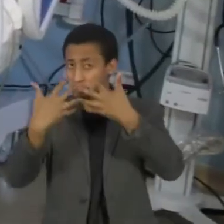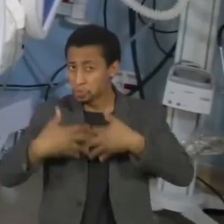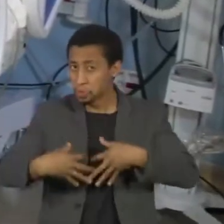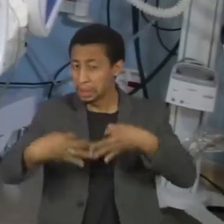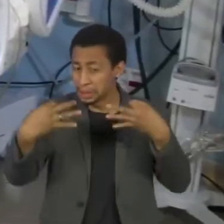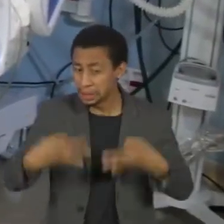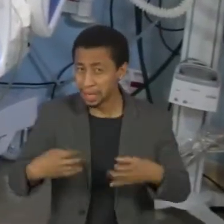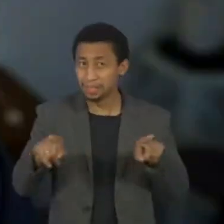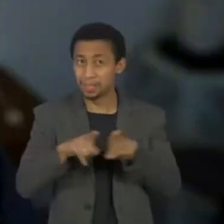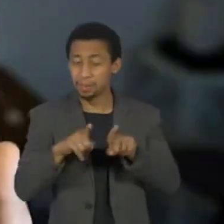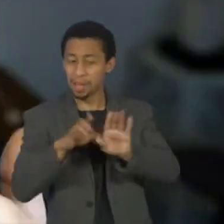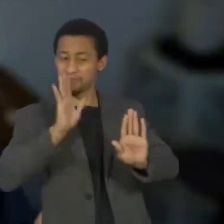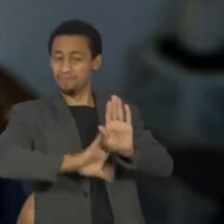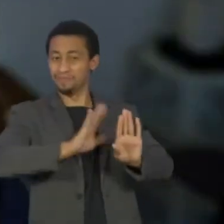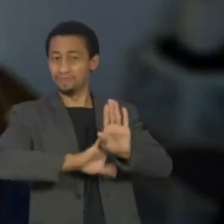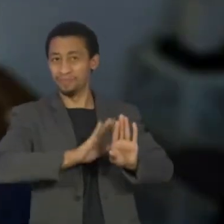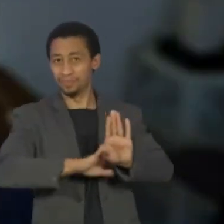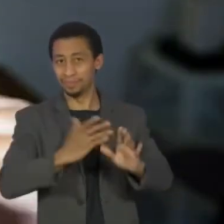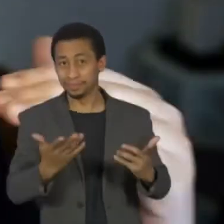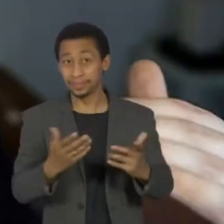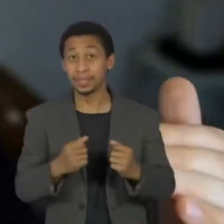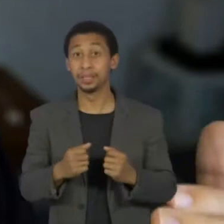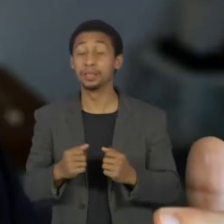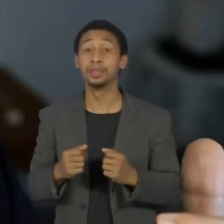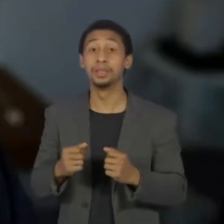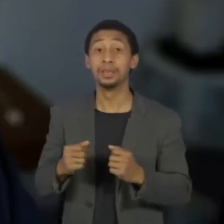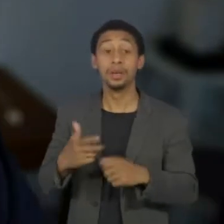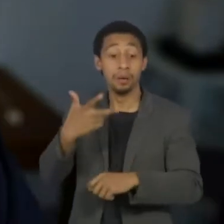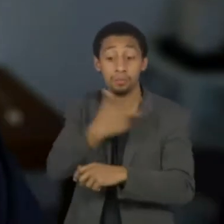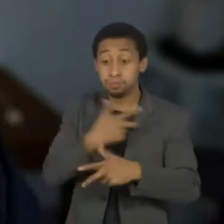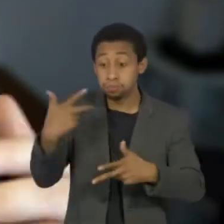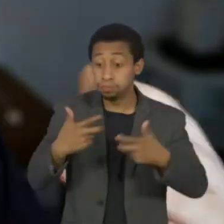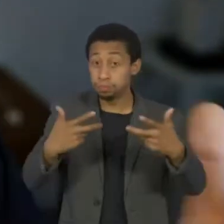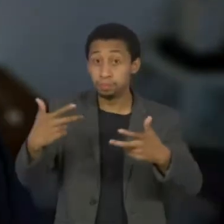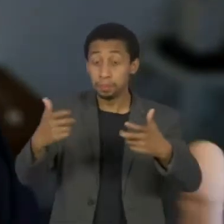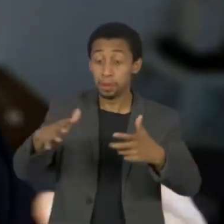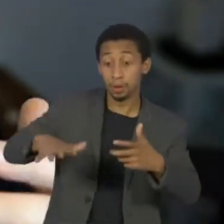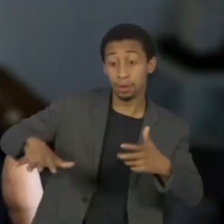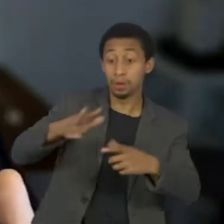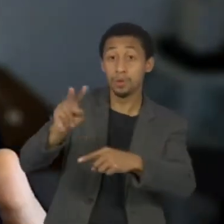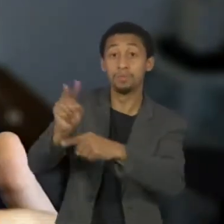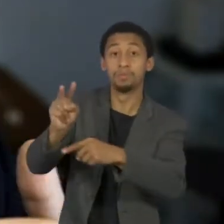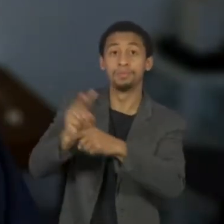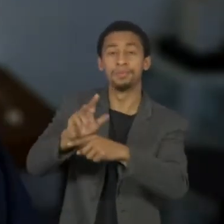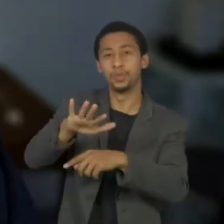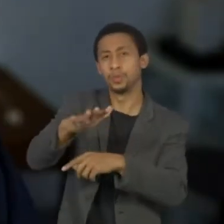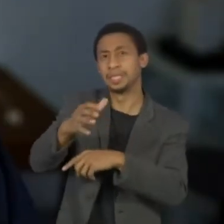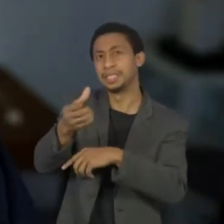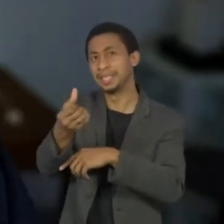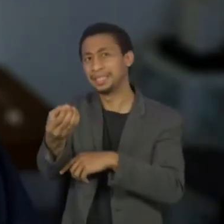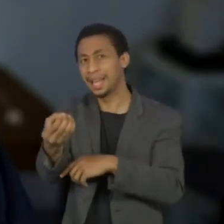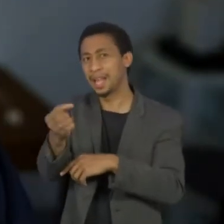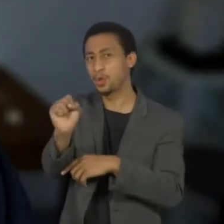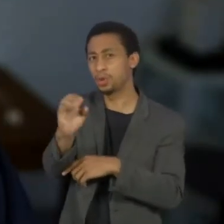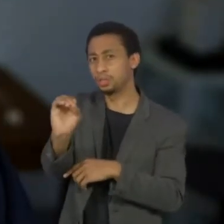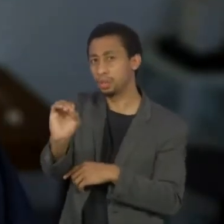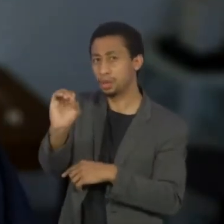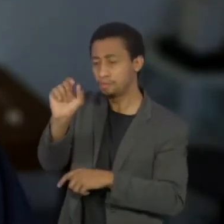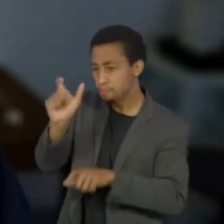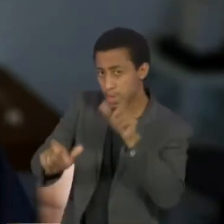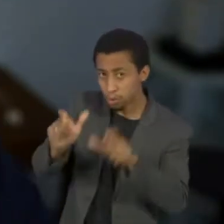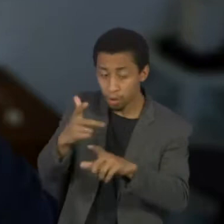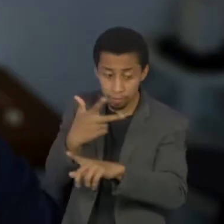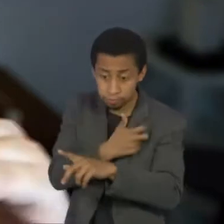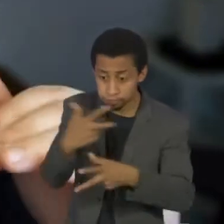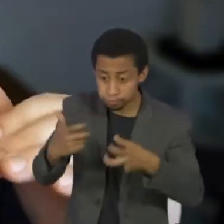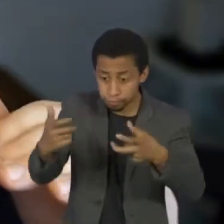teorias da conspiração. Nós provavelmente só vamos ter uma proteção coletiva quando 60, 80, 90% das pessoas forem